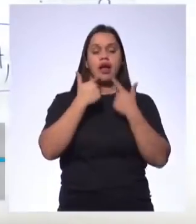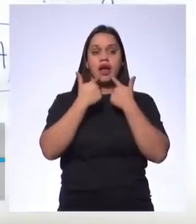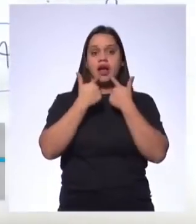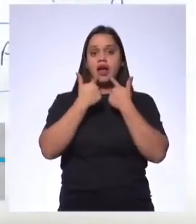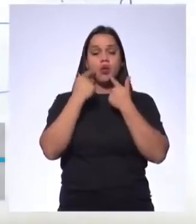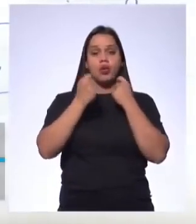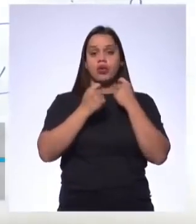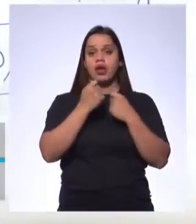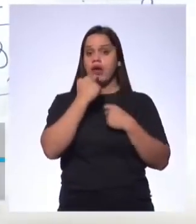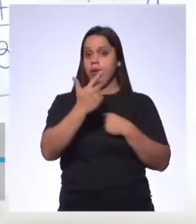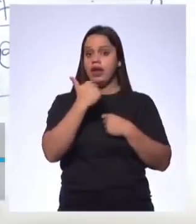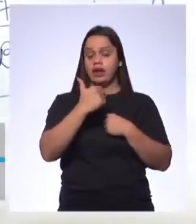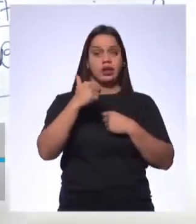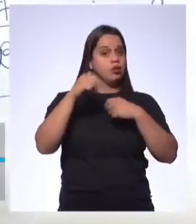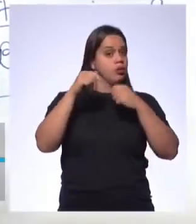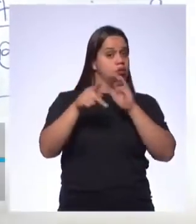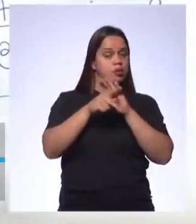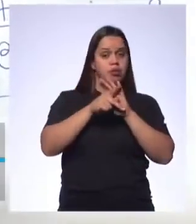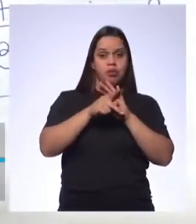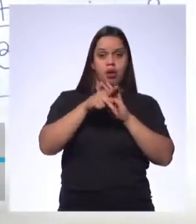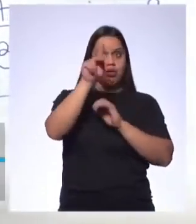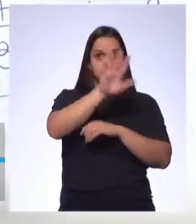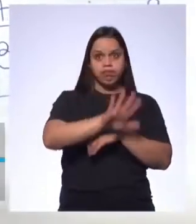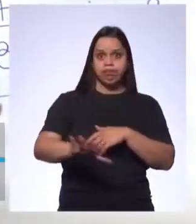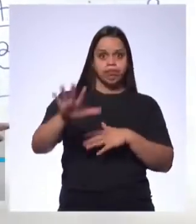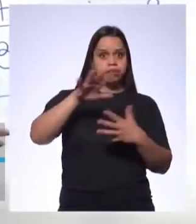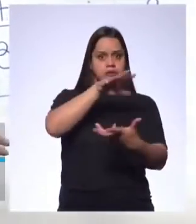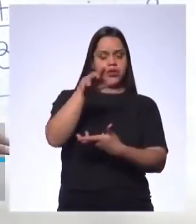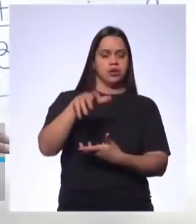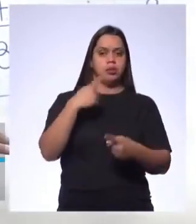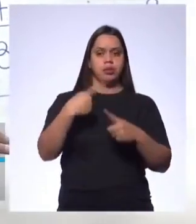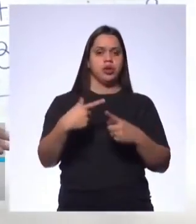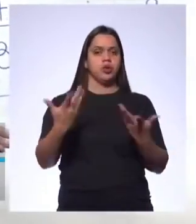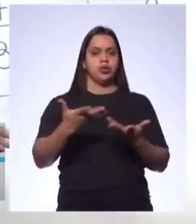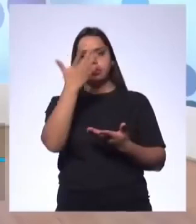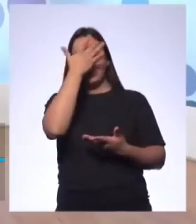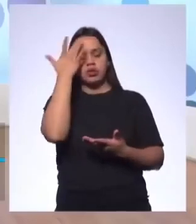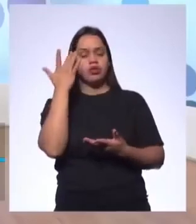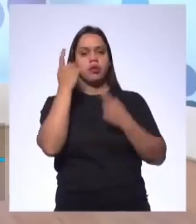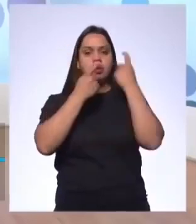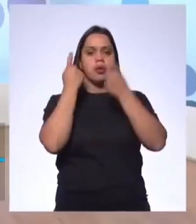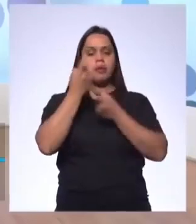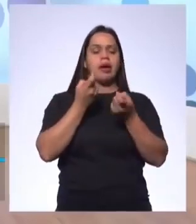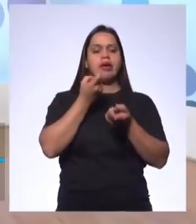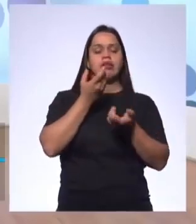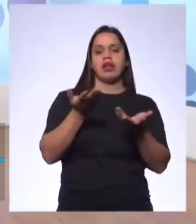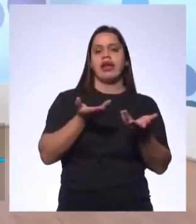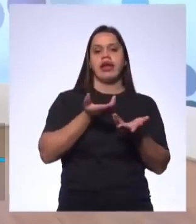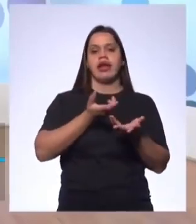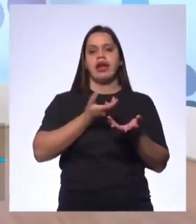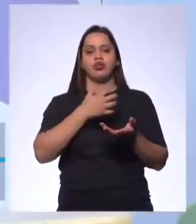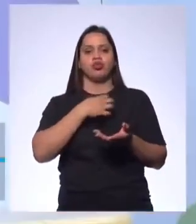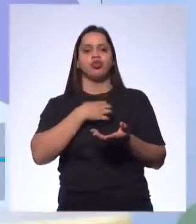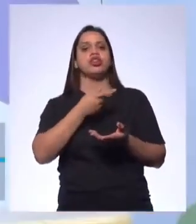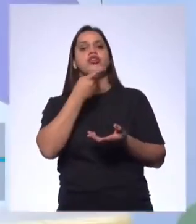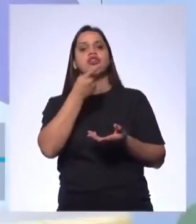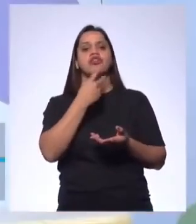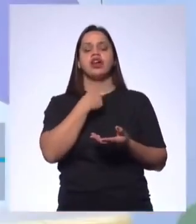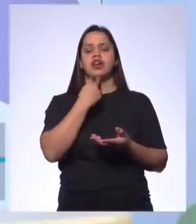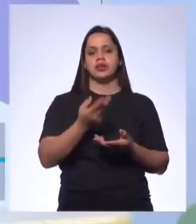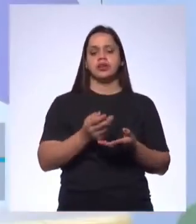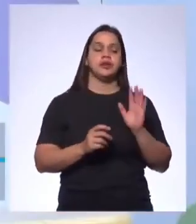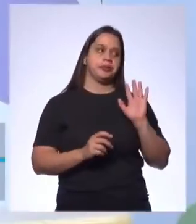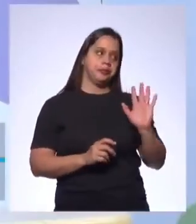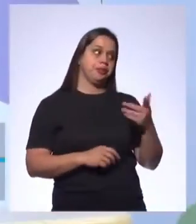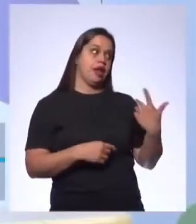em perder o sotaque, eu posso dizer assim, ou a pronúncia. Então, mas aí que tá. Tem uma professora que